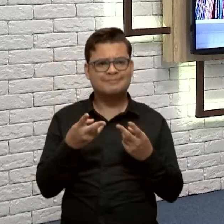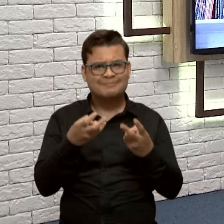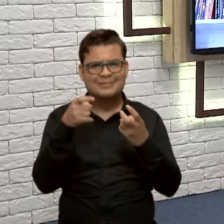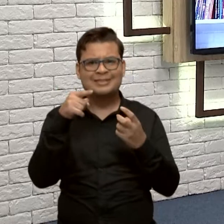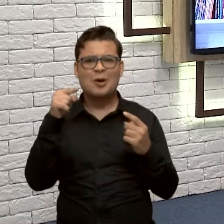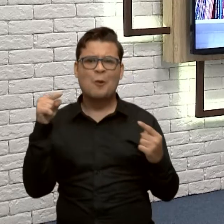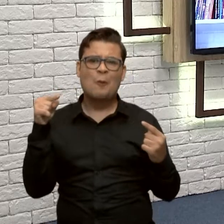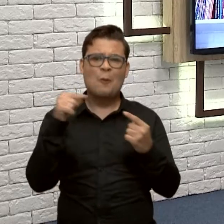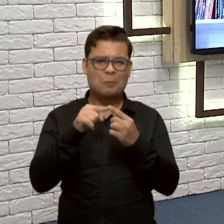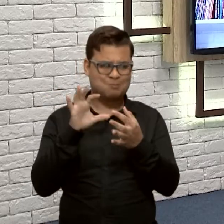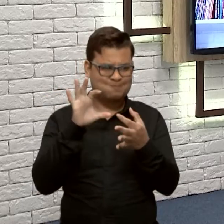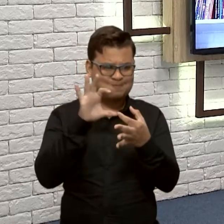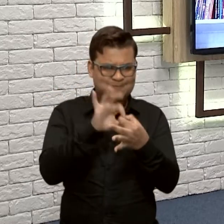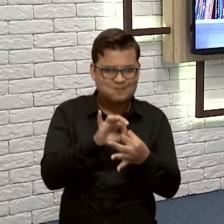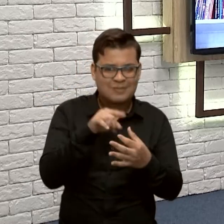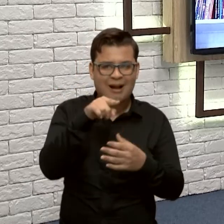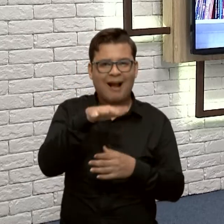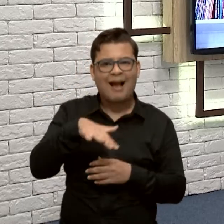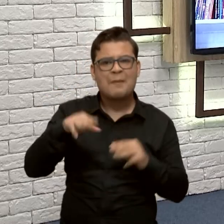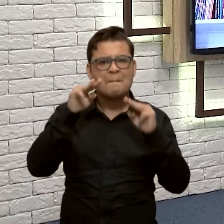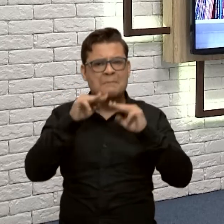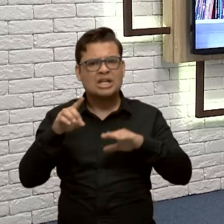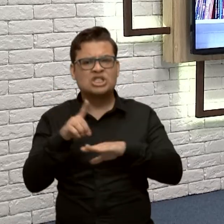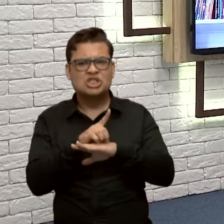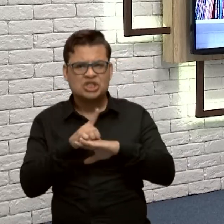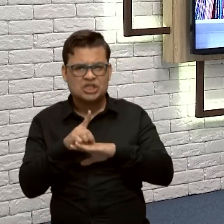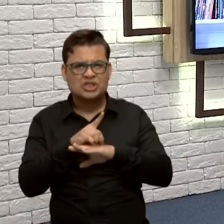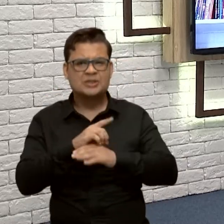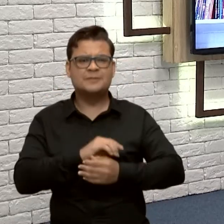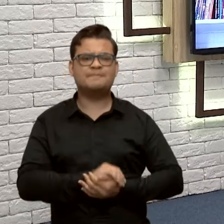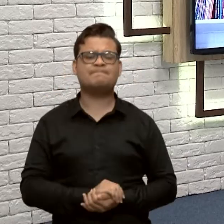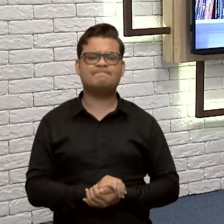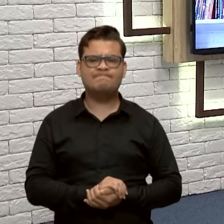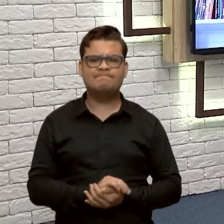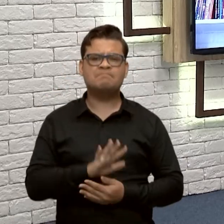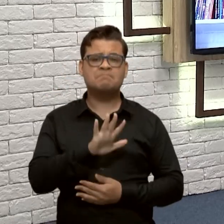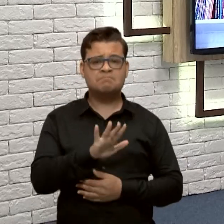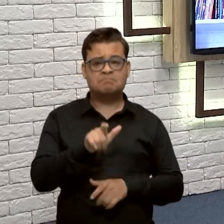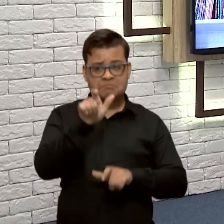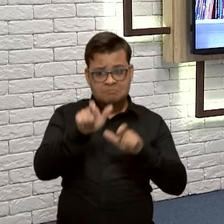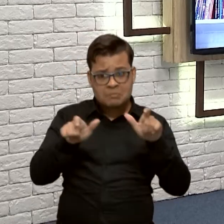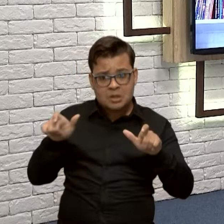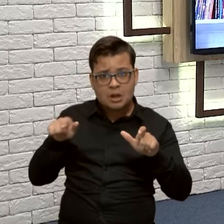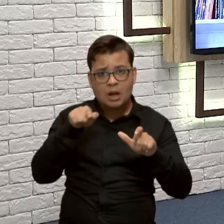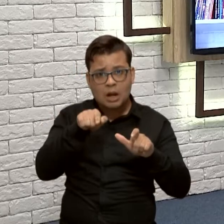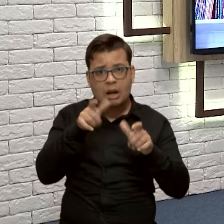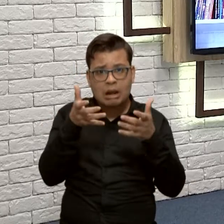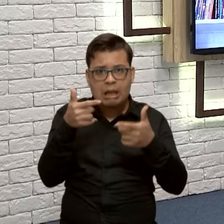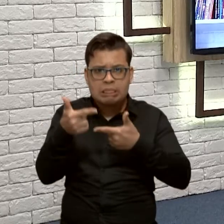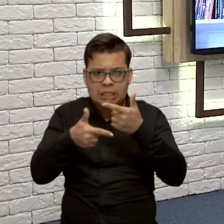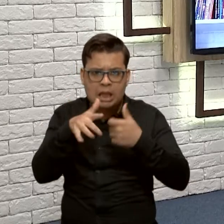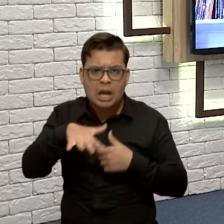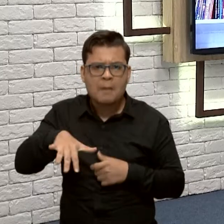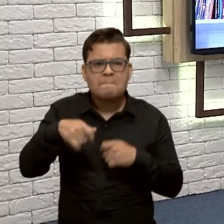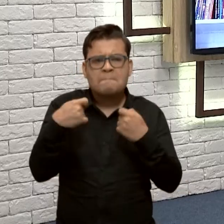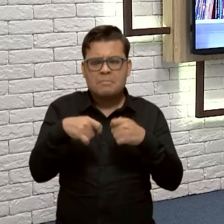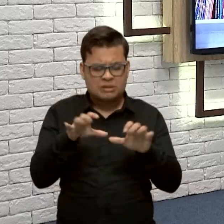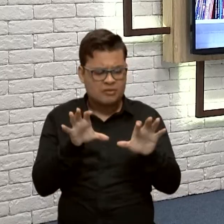relacionada a marketing digital. Que tipo de formações a pessoa pode ter para trabalhar na área?